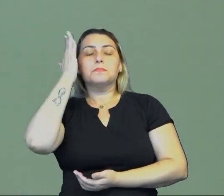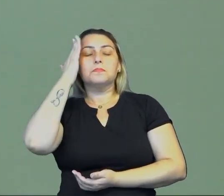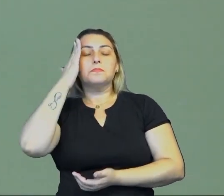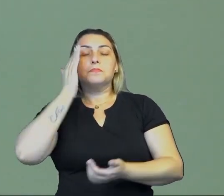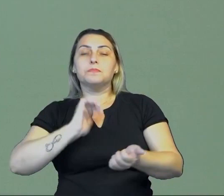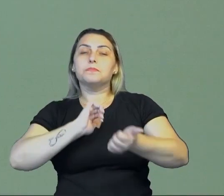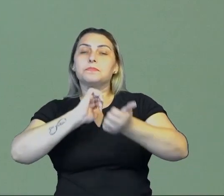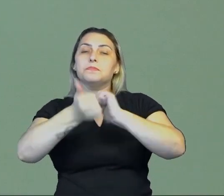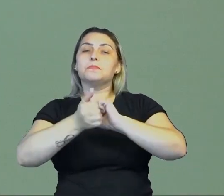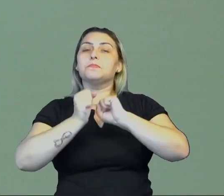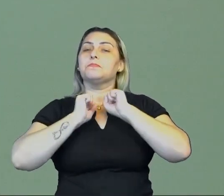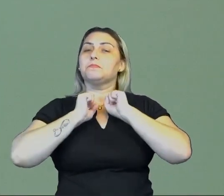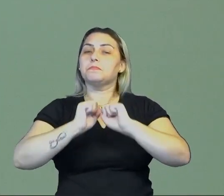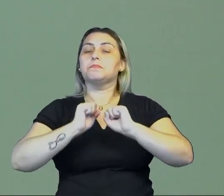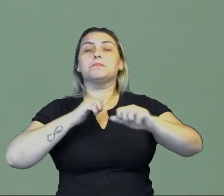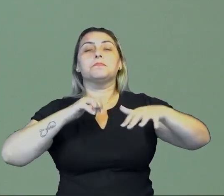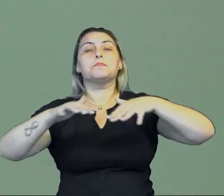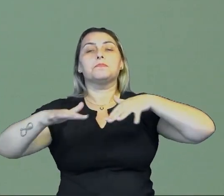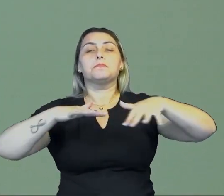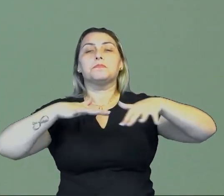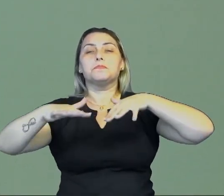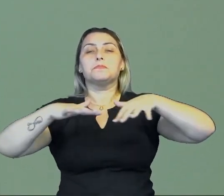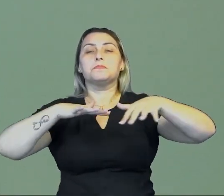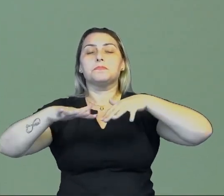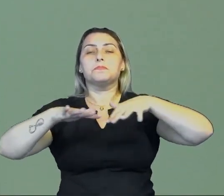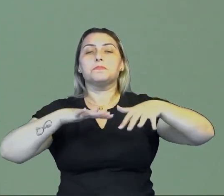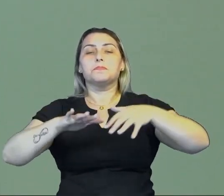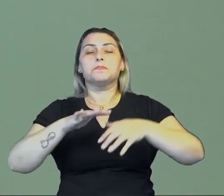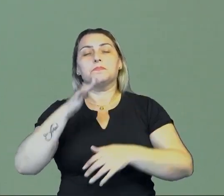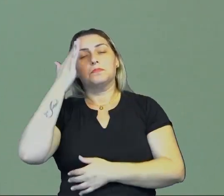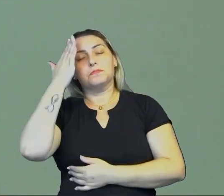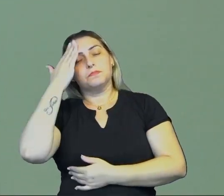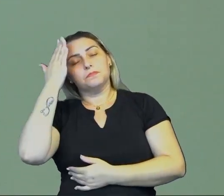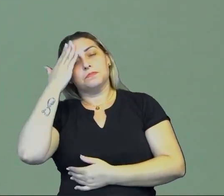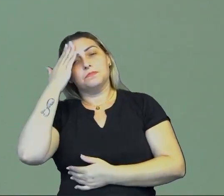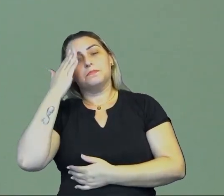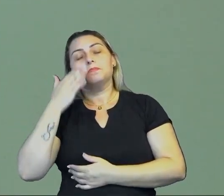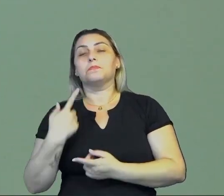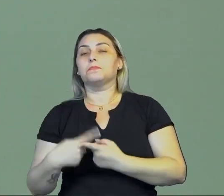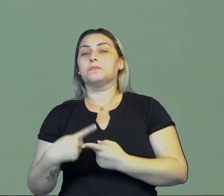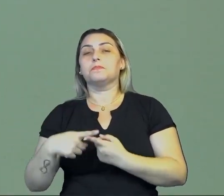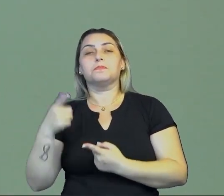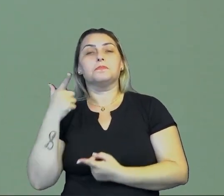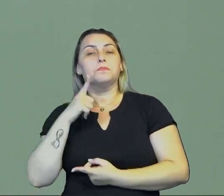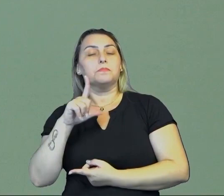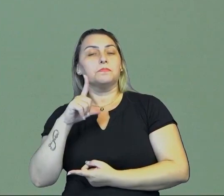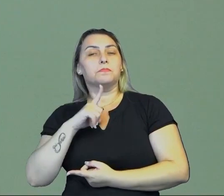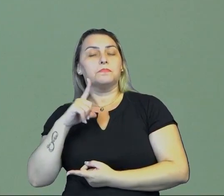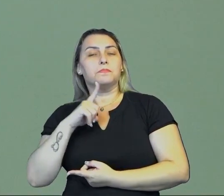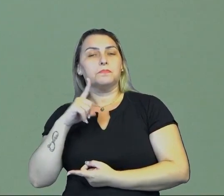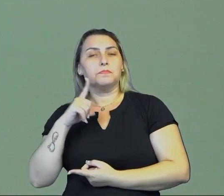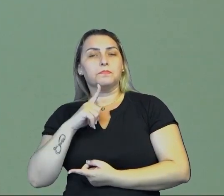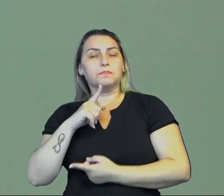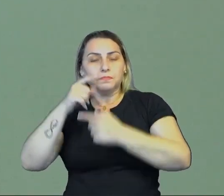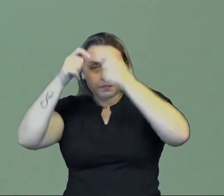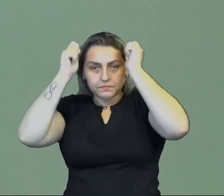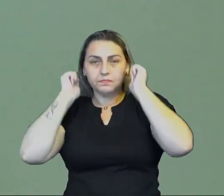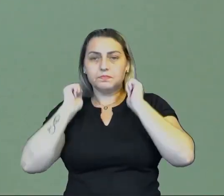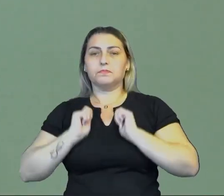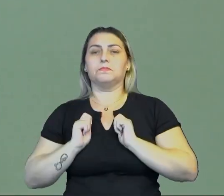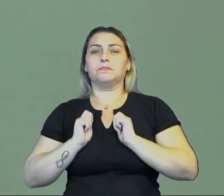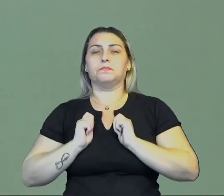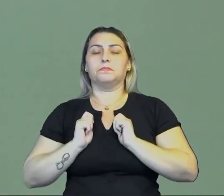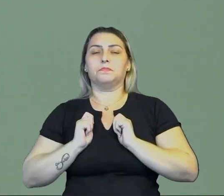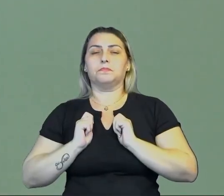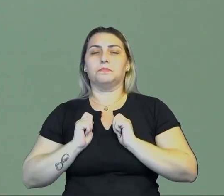que o esporte ele pode ser dinâmico ele pode ser interessante atrativo porque a gente consegue obter bastante medalha né